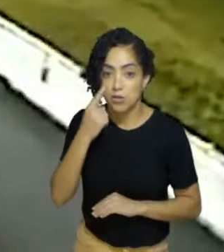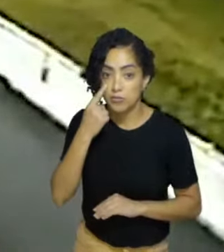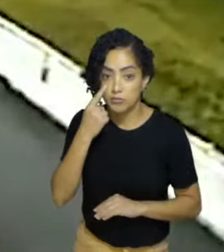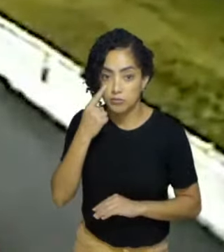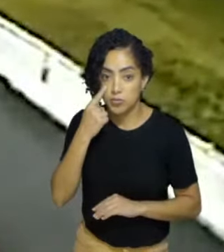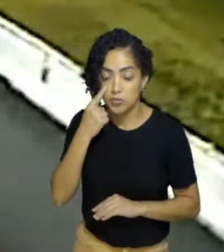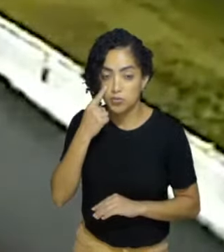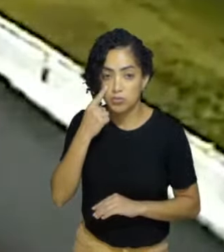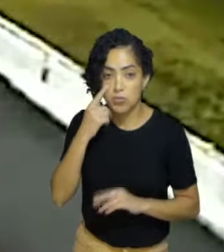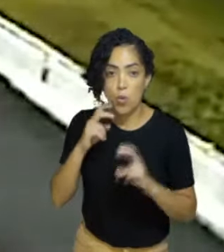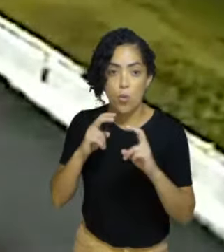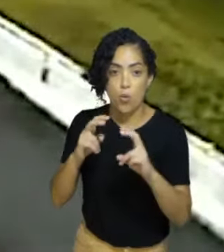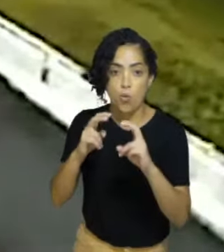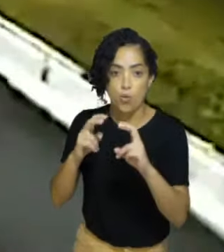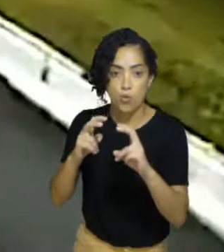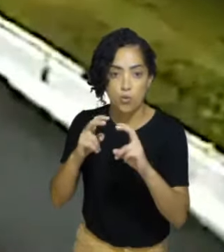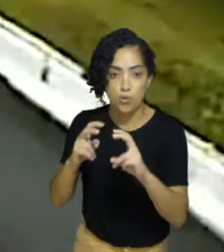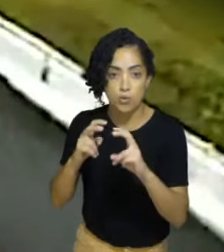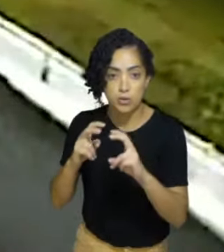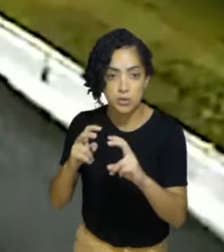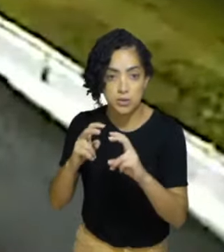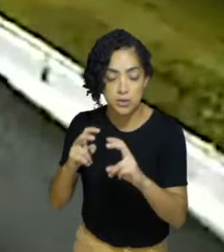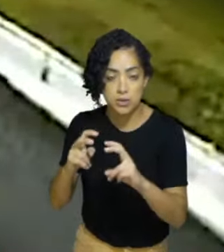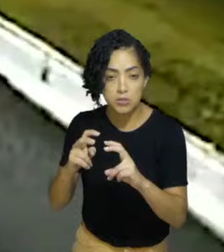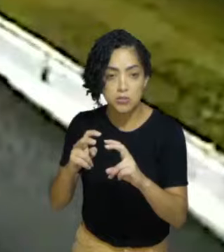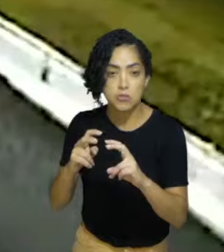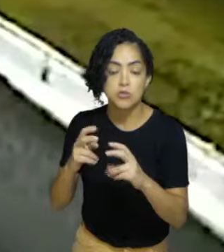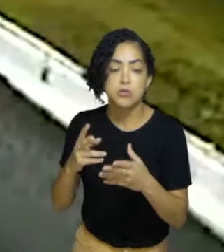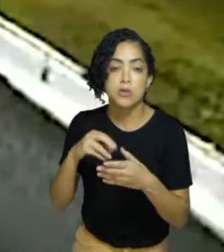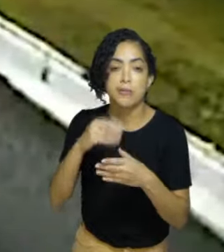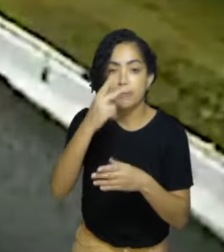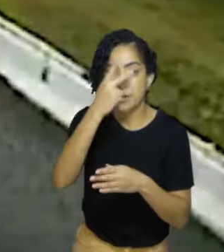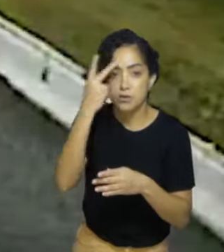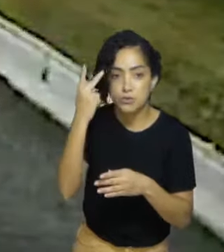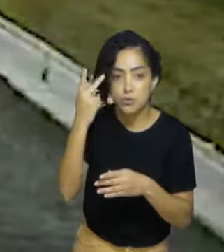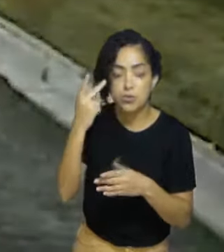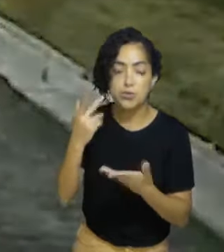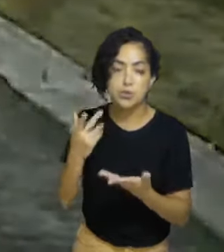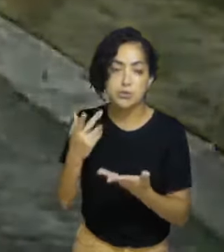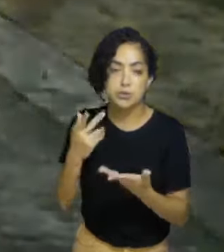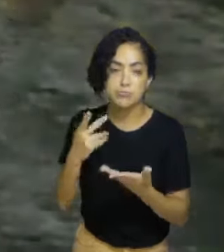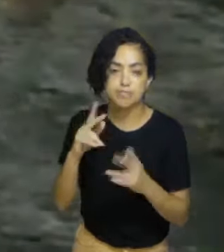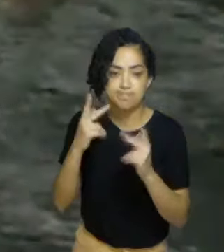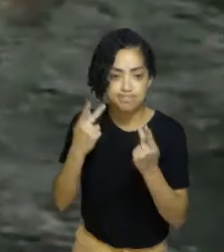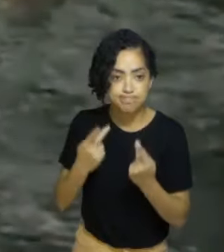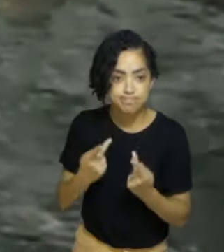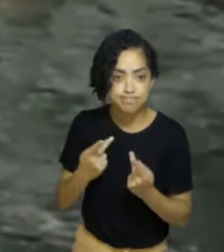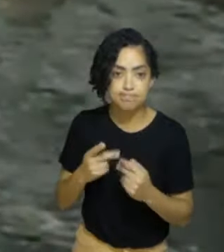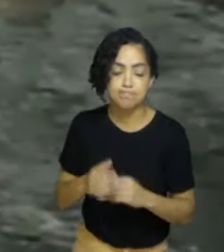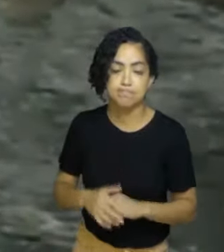ônibus transportando o que há de mais precioso. Nós, seres humanos.